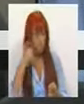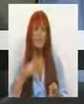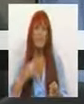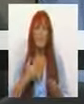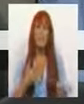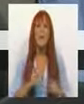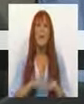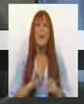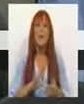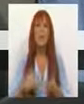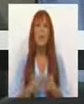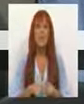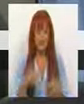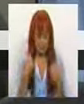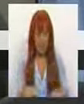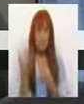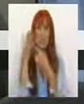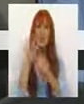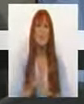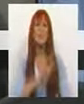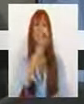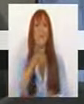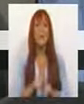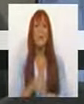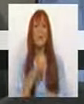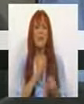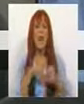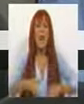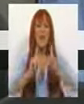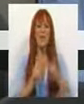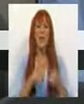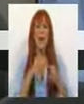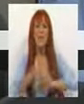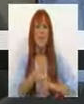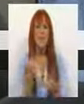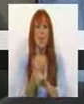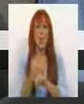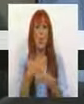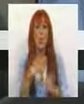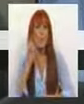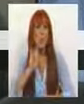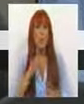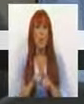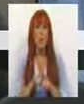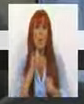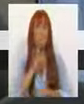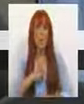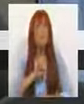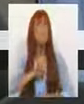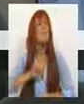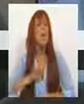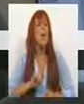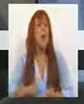com o facto da proposta contemplar, por exemplo, a questão do livre acesso a bens para que qualquer mulher possa adquirir, por exemplo,